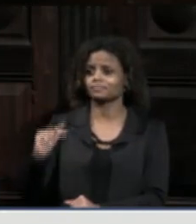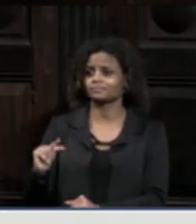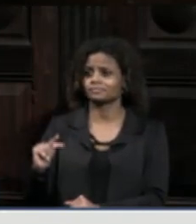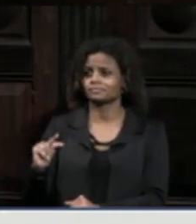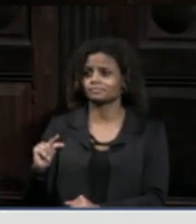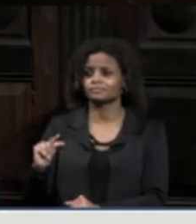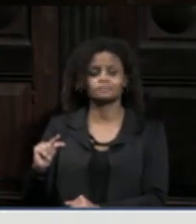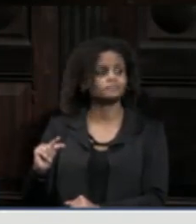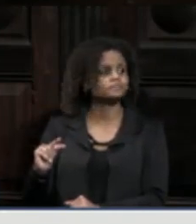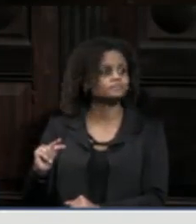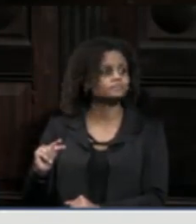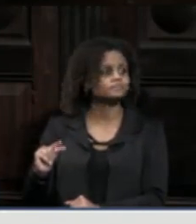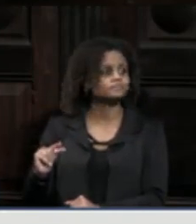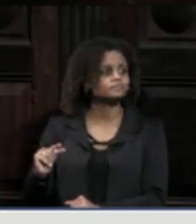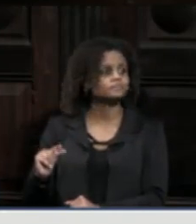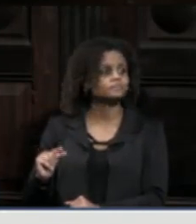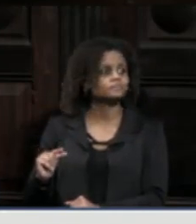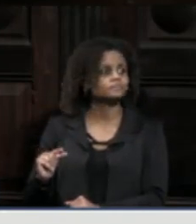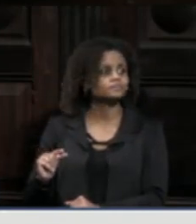E aí,